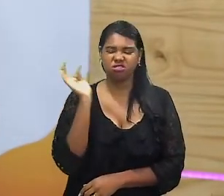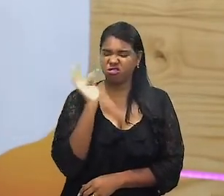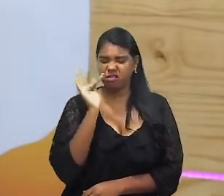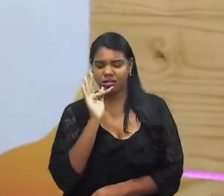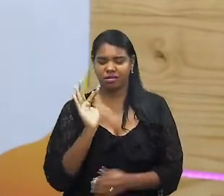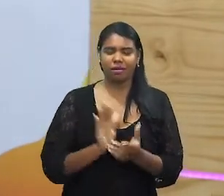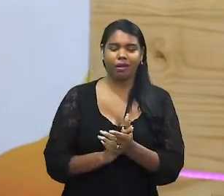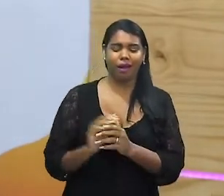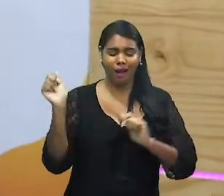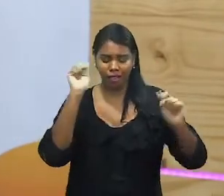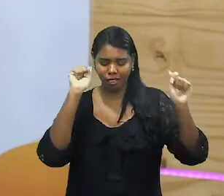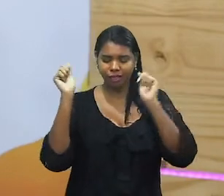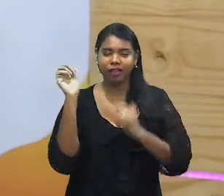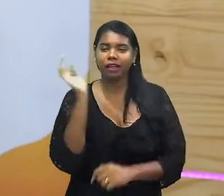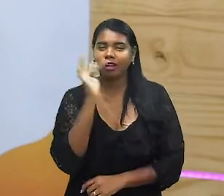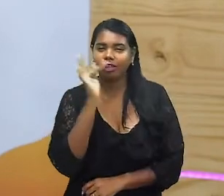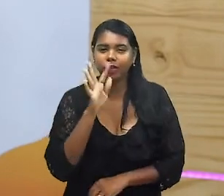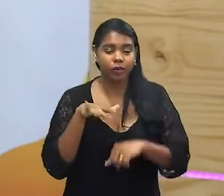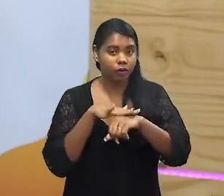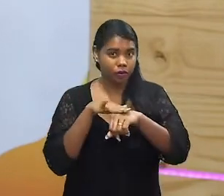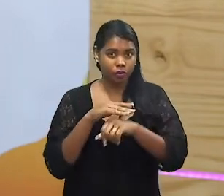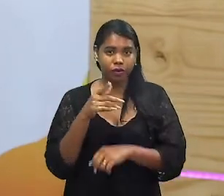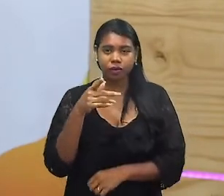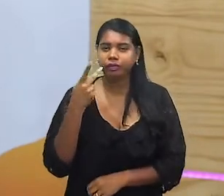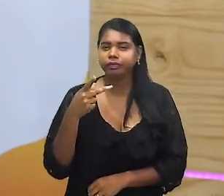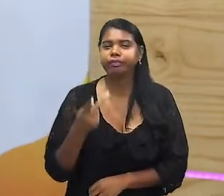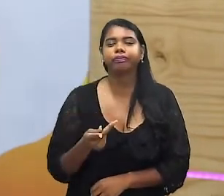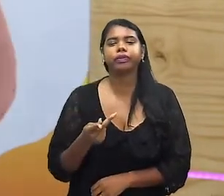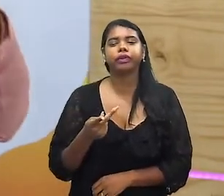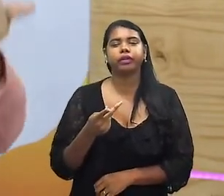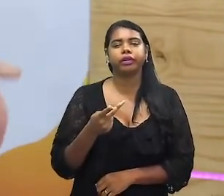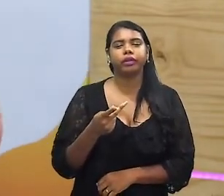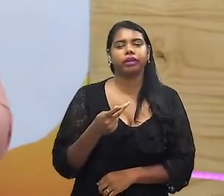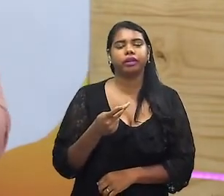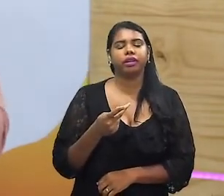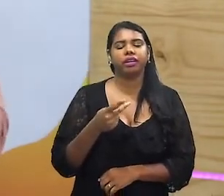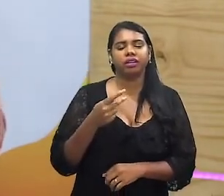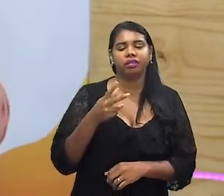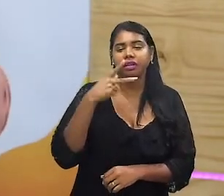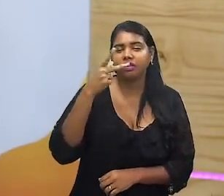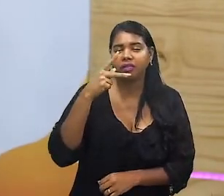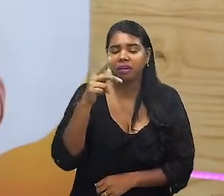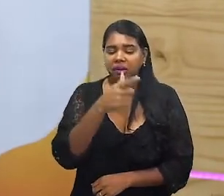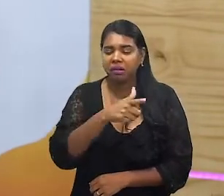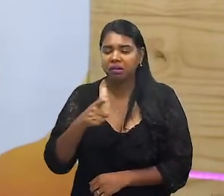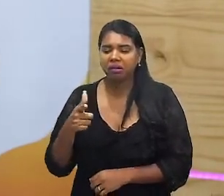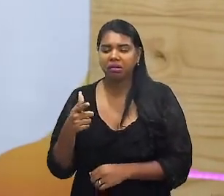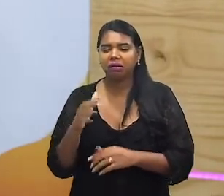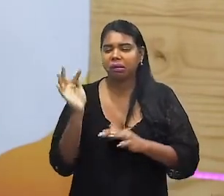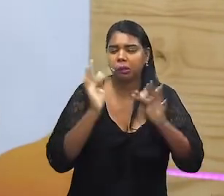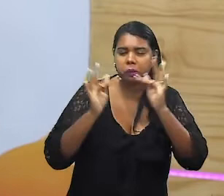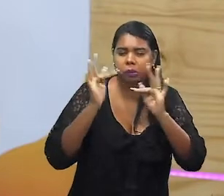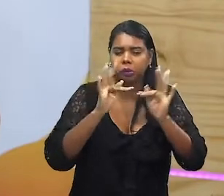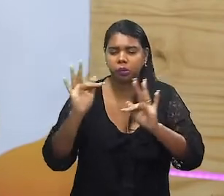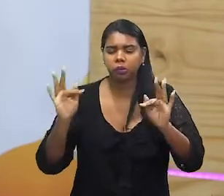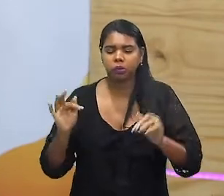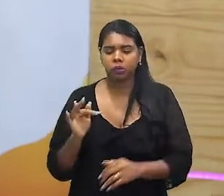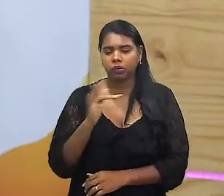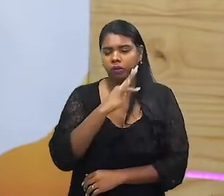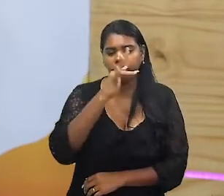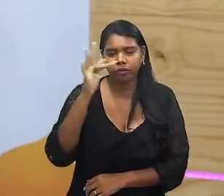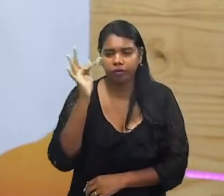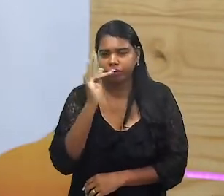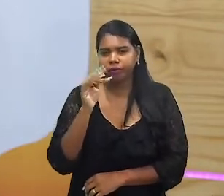porque pode ser que o que você contar para ela também conte para outras pessoas. Então, o tempo todo, a gente